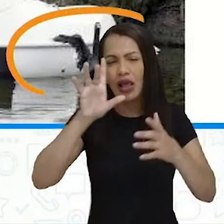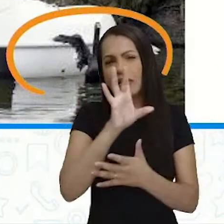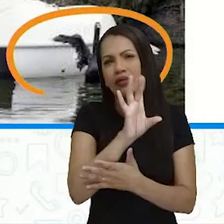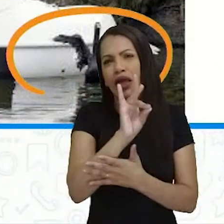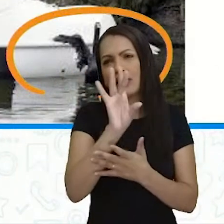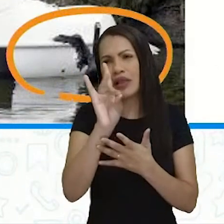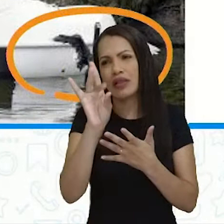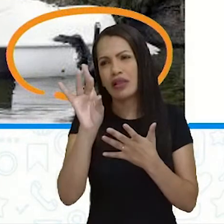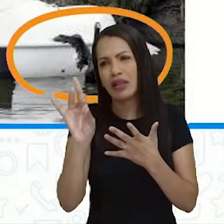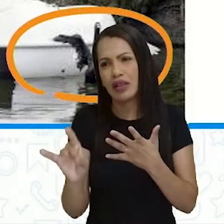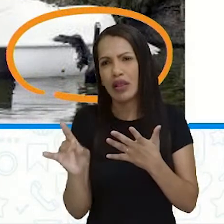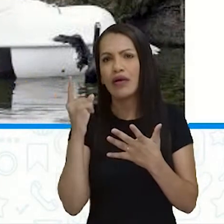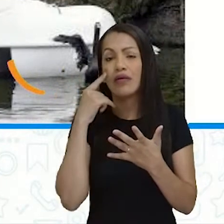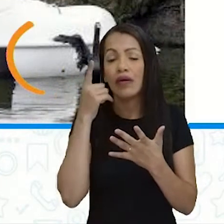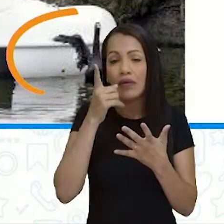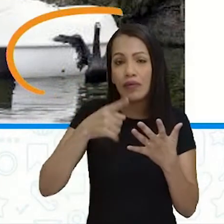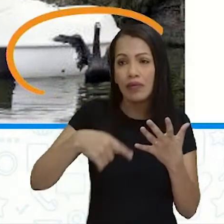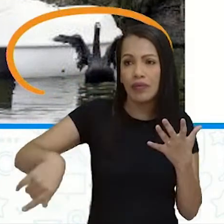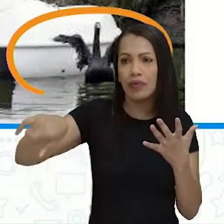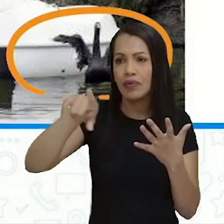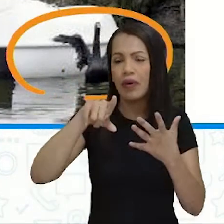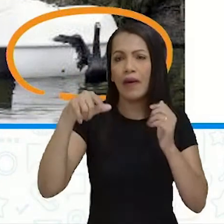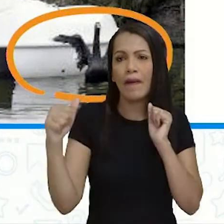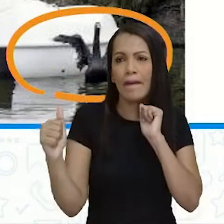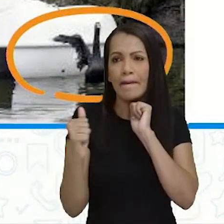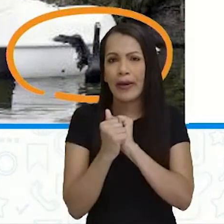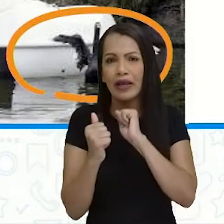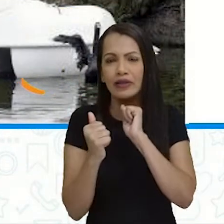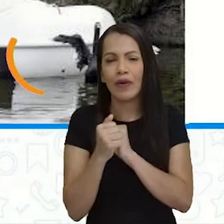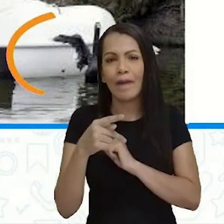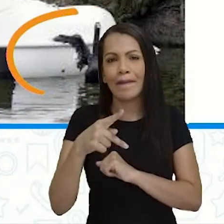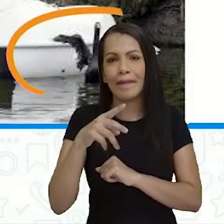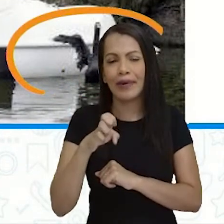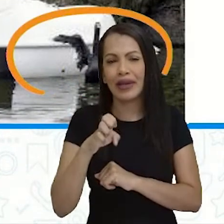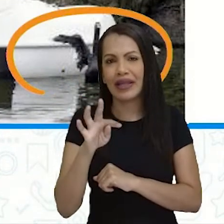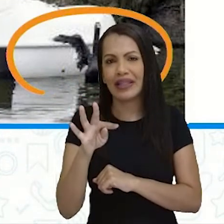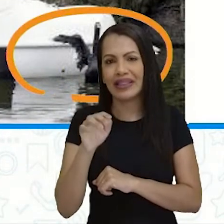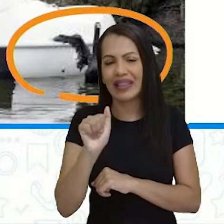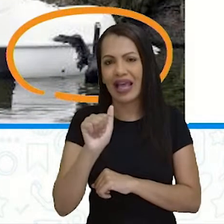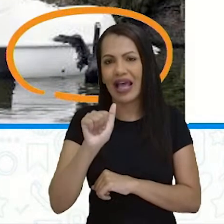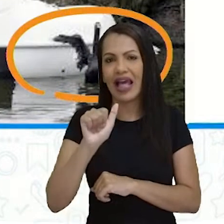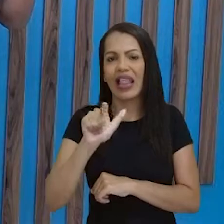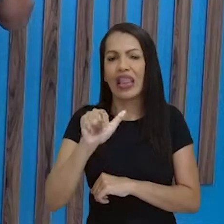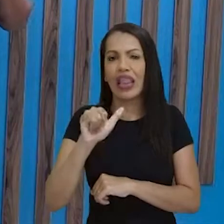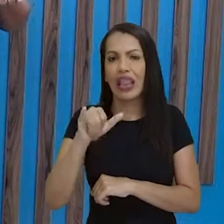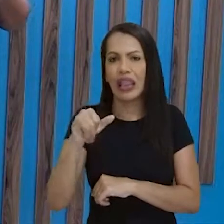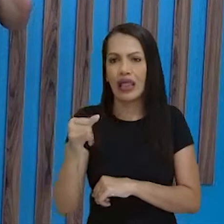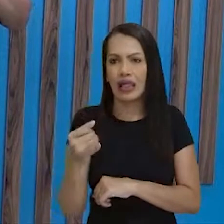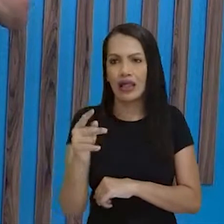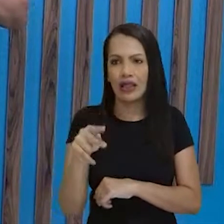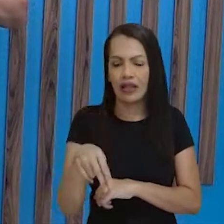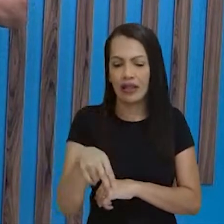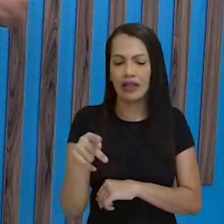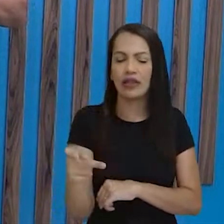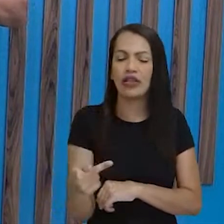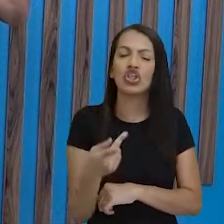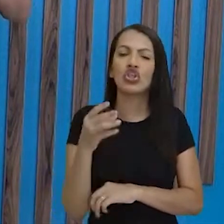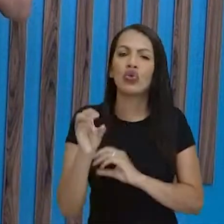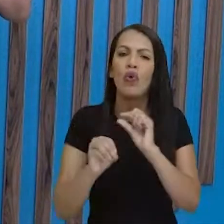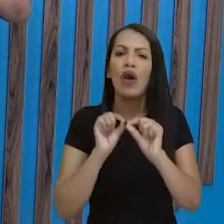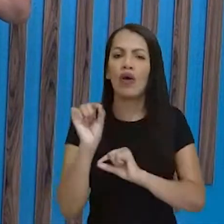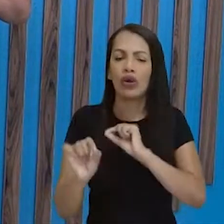a Petra ali bem direitinho, perto do pedalinho. Por quê? Porque primeiro ela se apaixonou por este